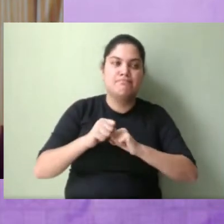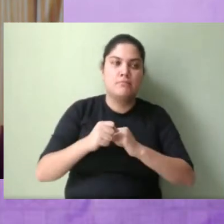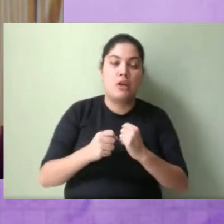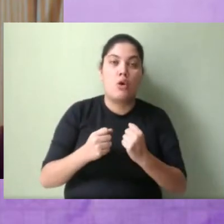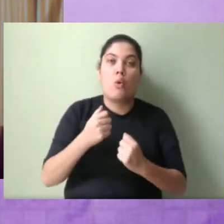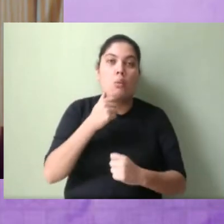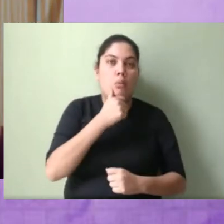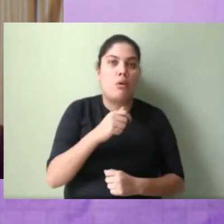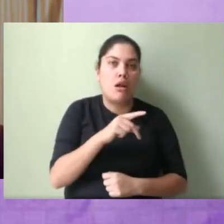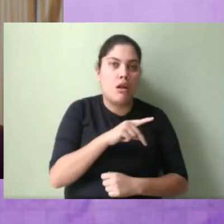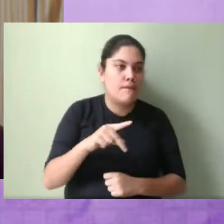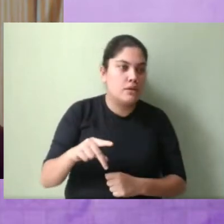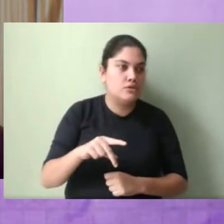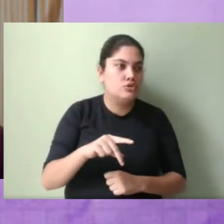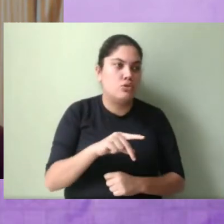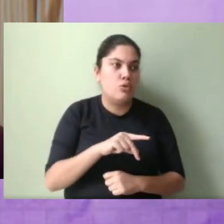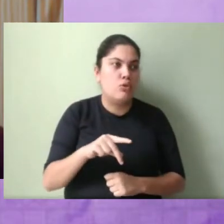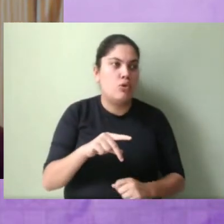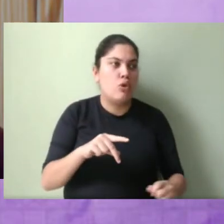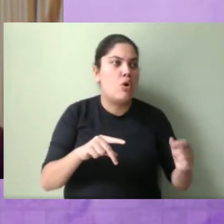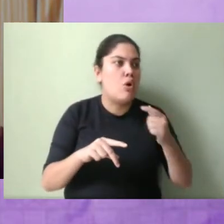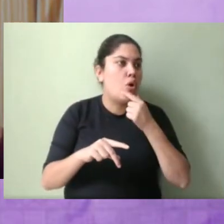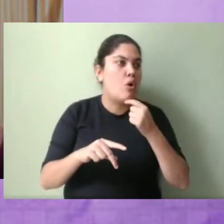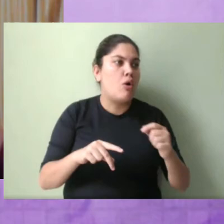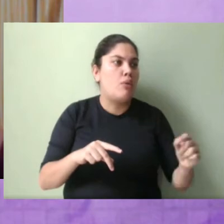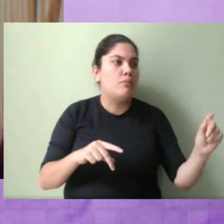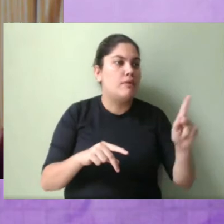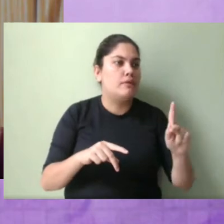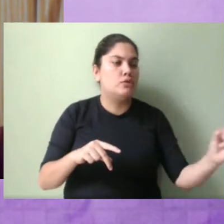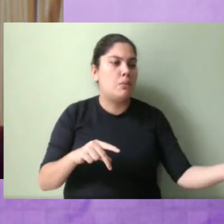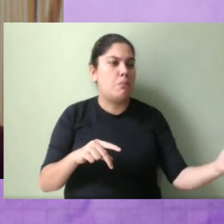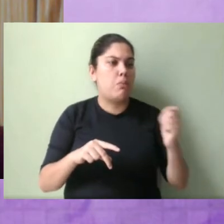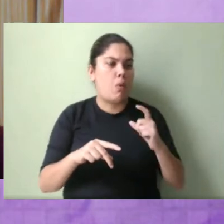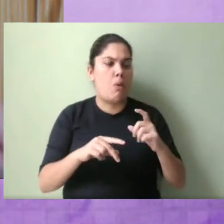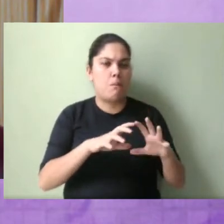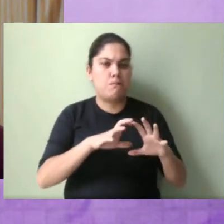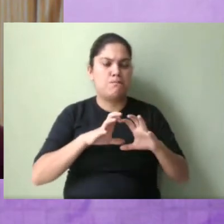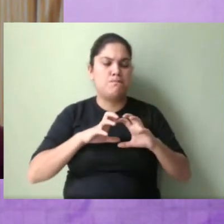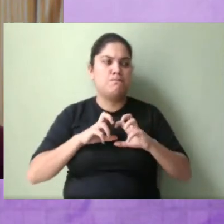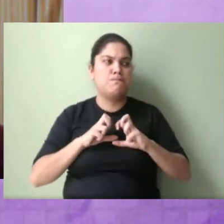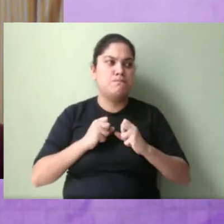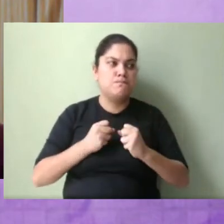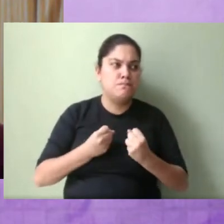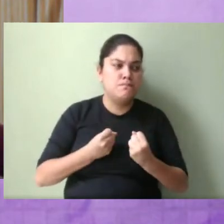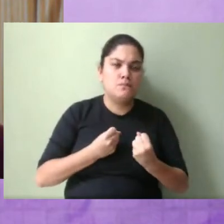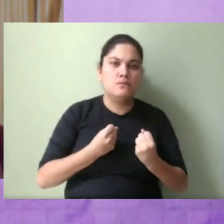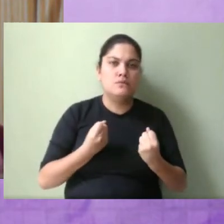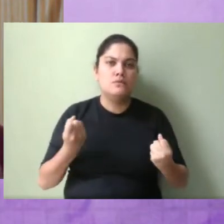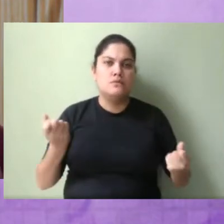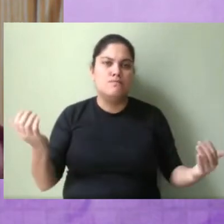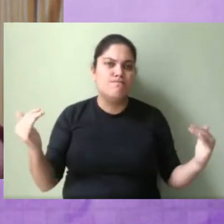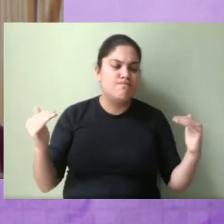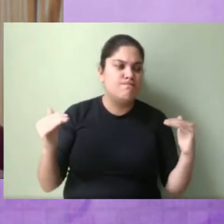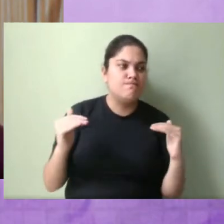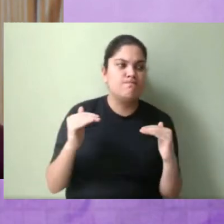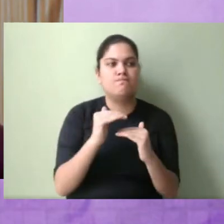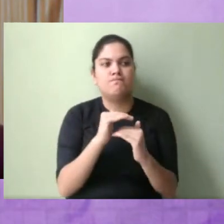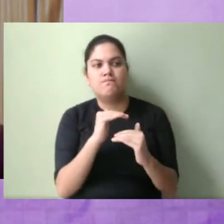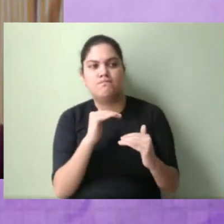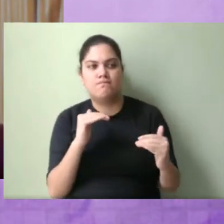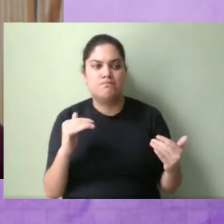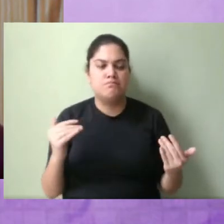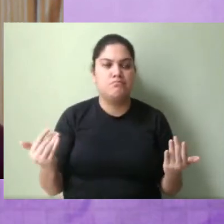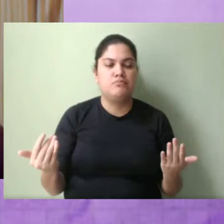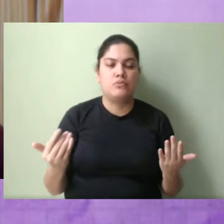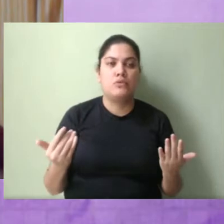aluna, né, recebendo um assédio de um professor, uma professora, né, recebendo o